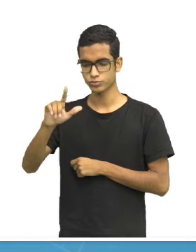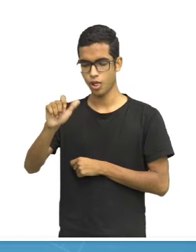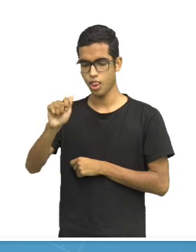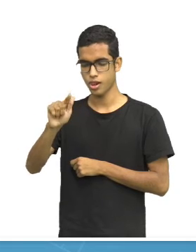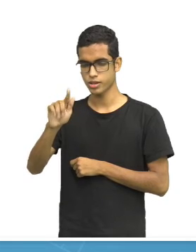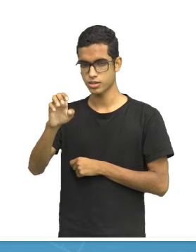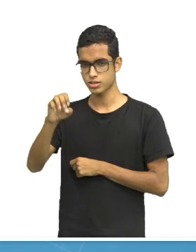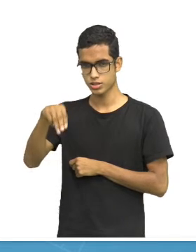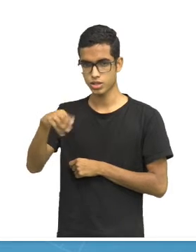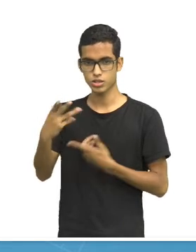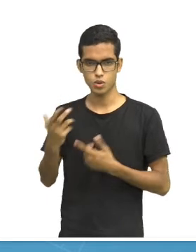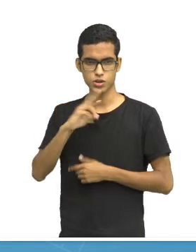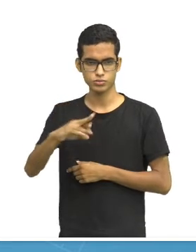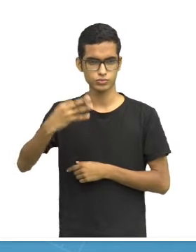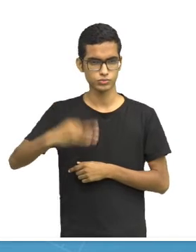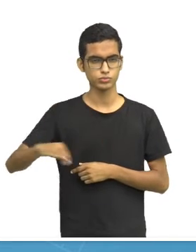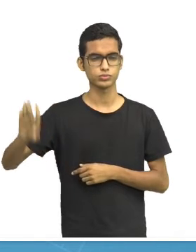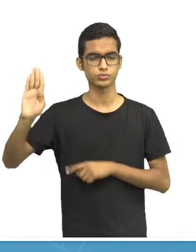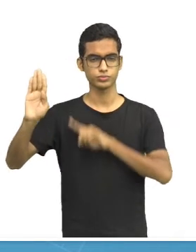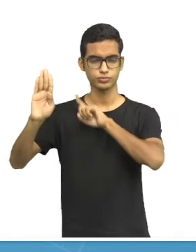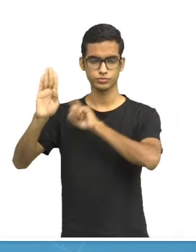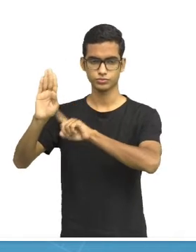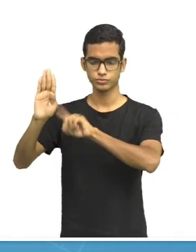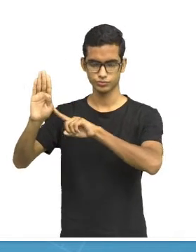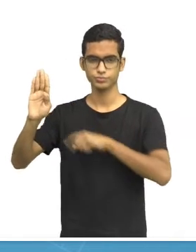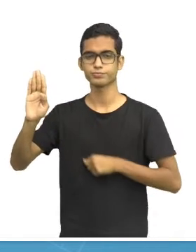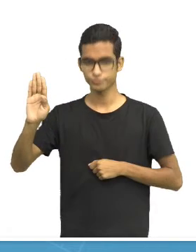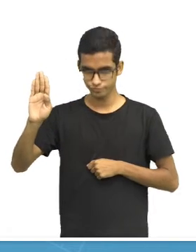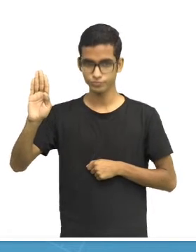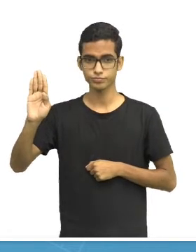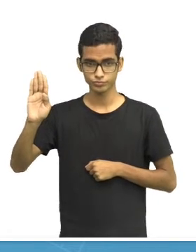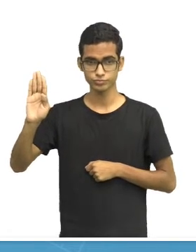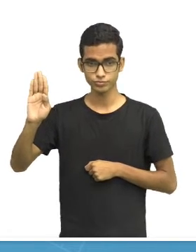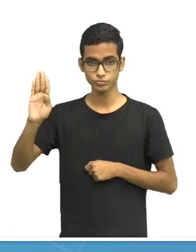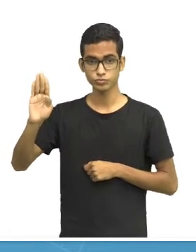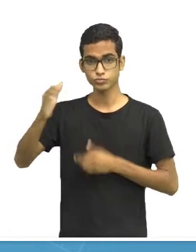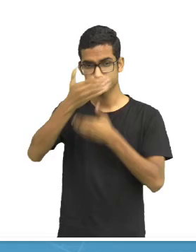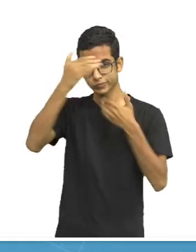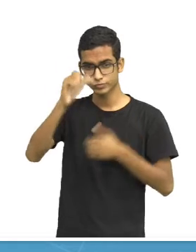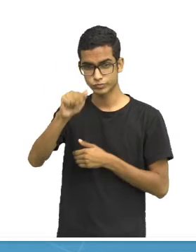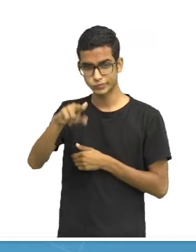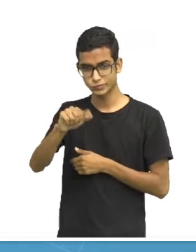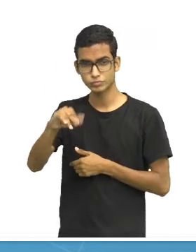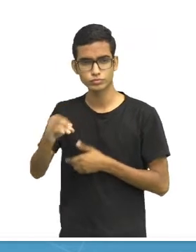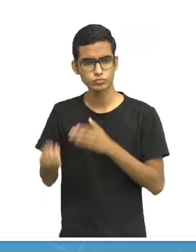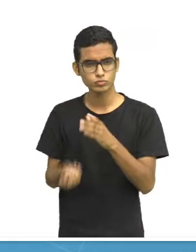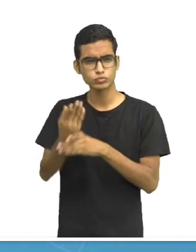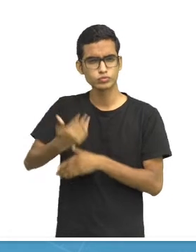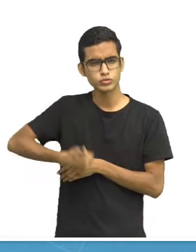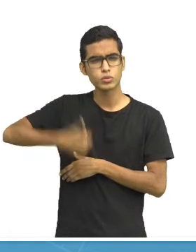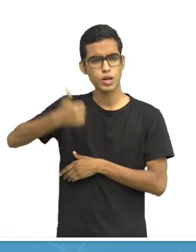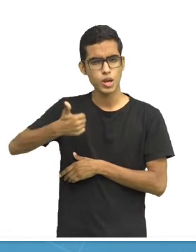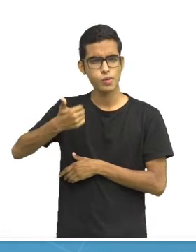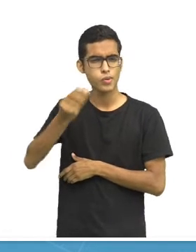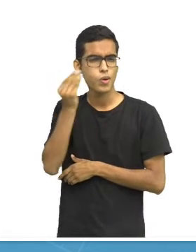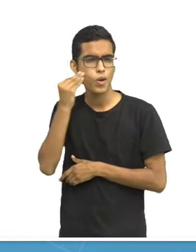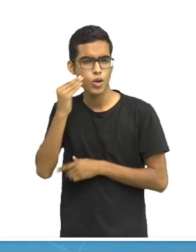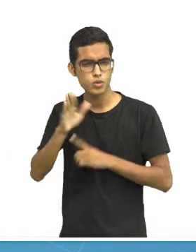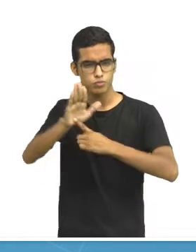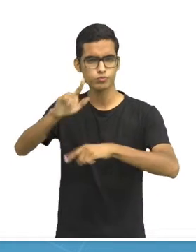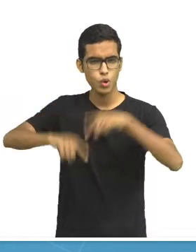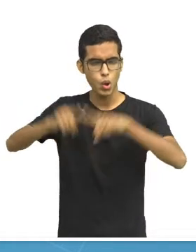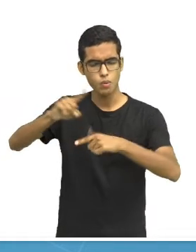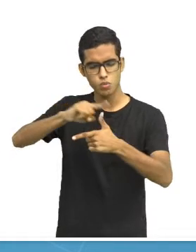a letra B, não é isso? Olha, o cubismo analítico, ele surge em um primeiro momento como uma tendência de representar objetos por todos